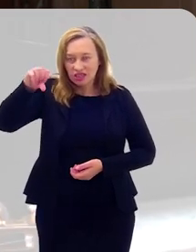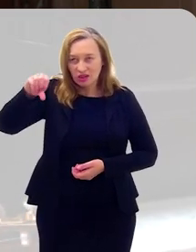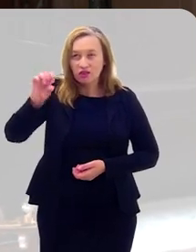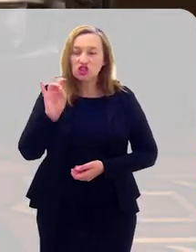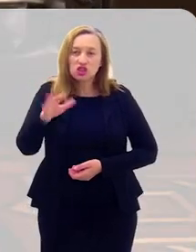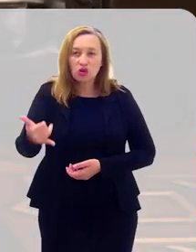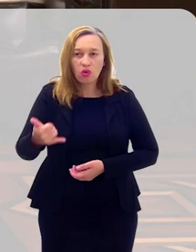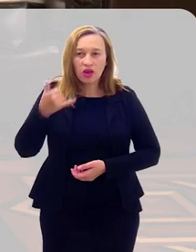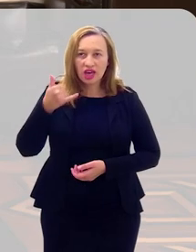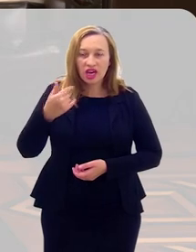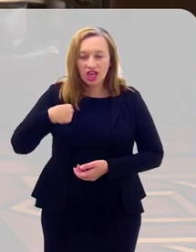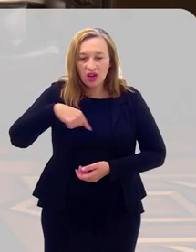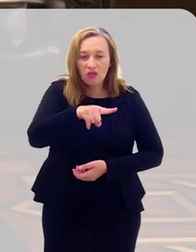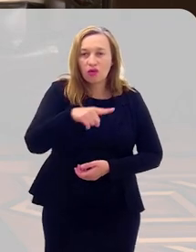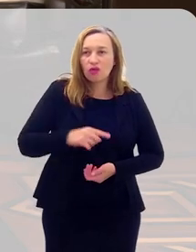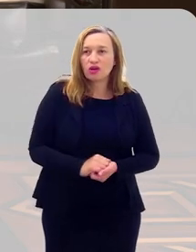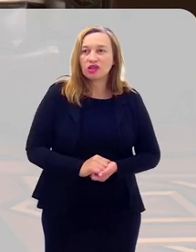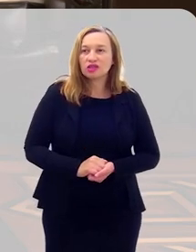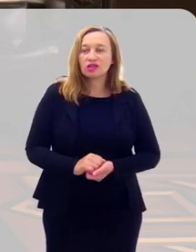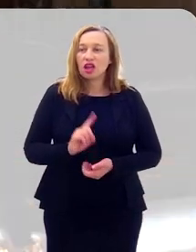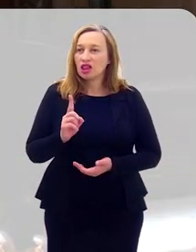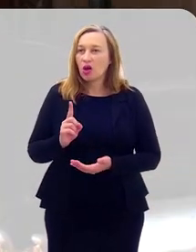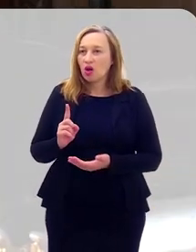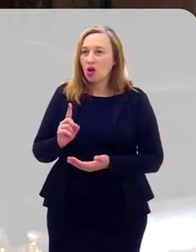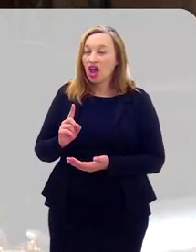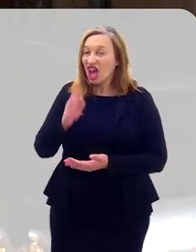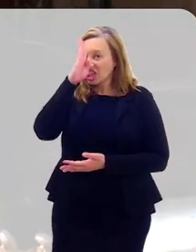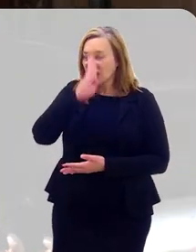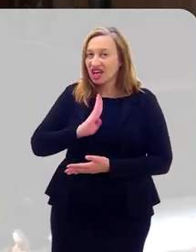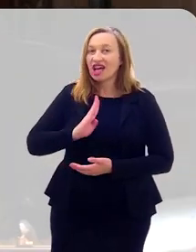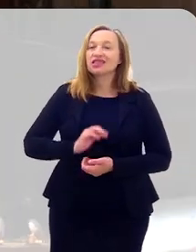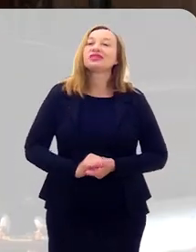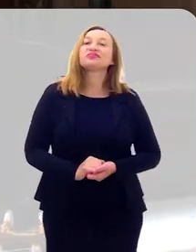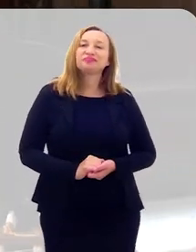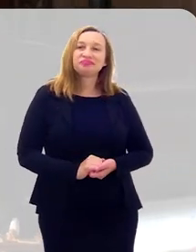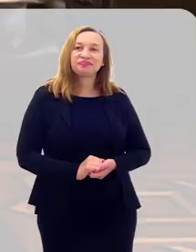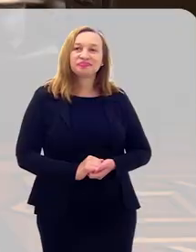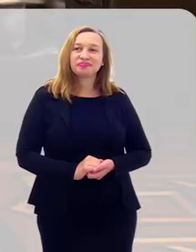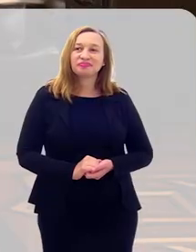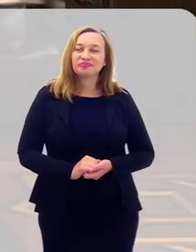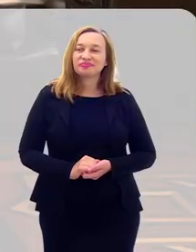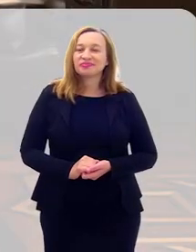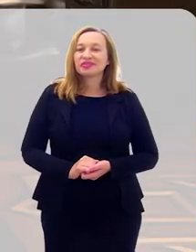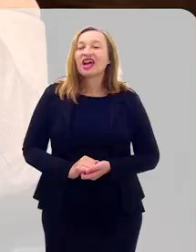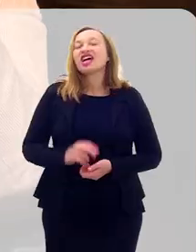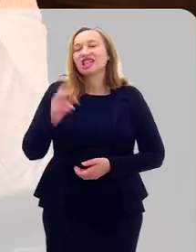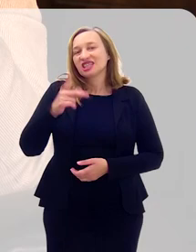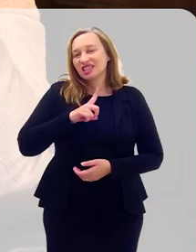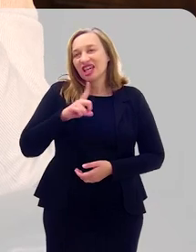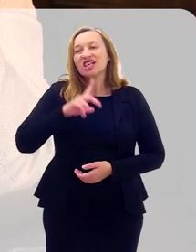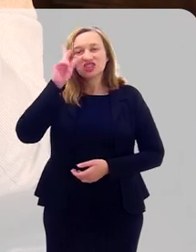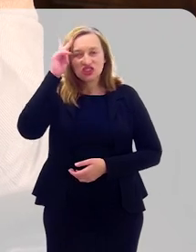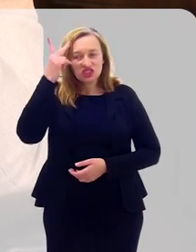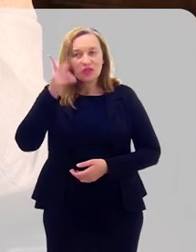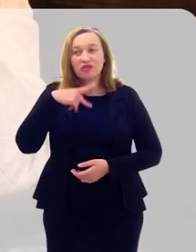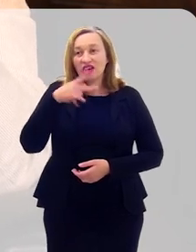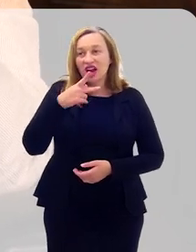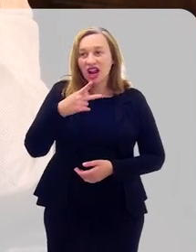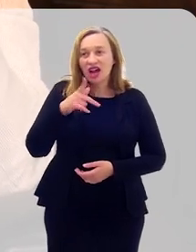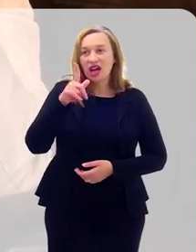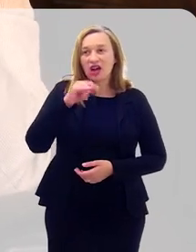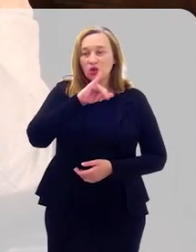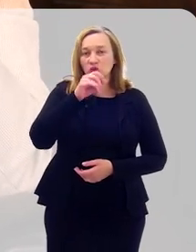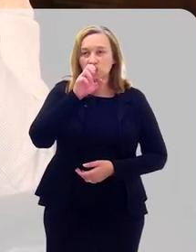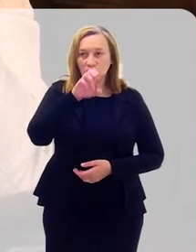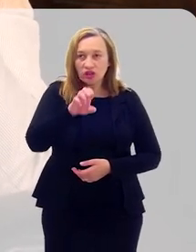97307-7149. Coisa boa. Só chamar que a gente vai. Tem detalhe, não cobro. Deixa eu falar, a gente tem muita história para contar com o